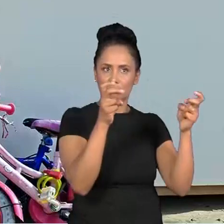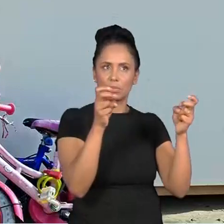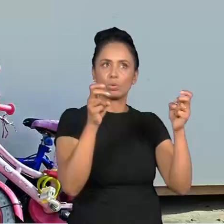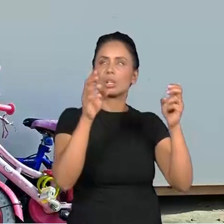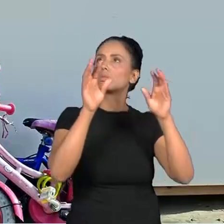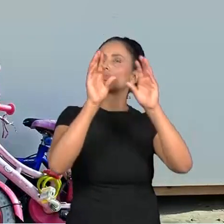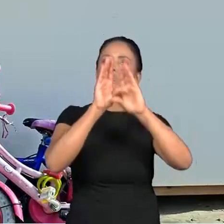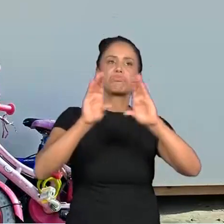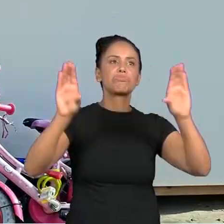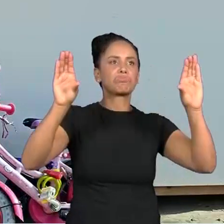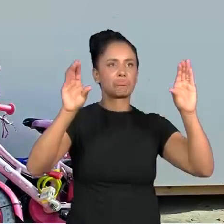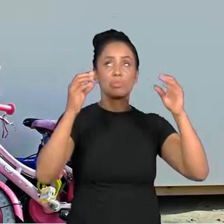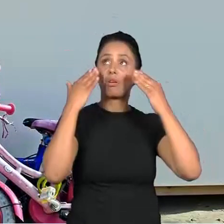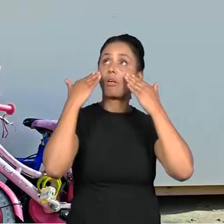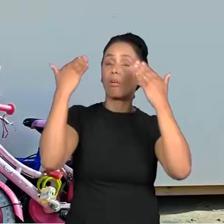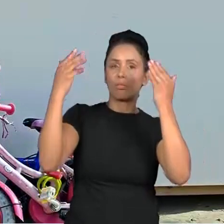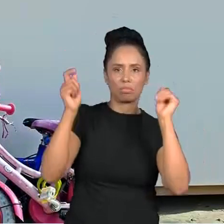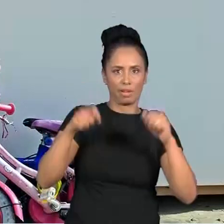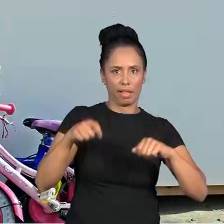tem aí uma